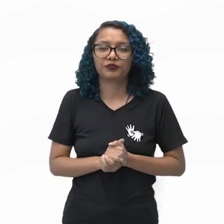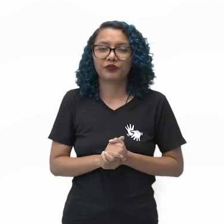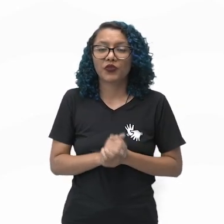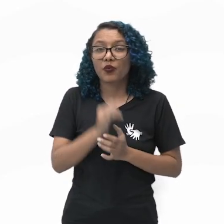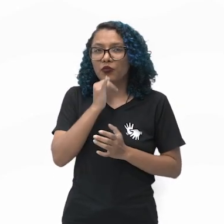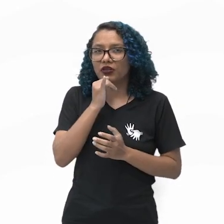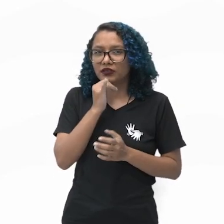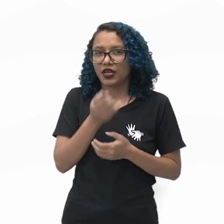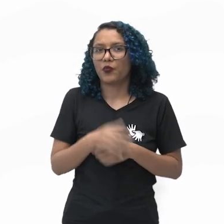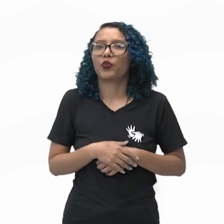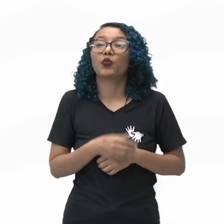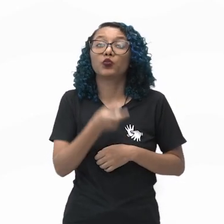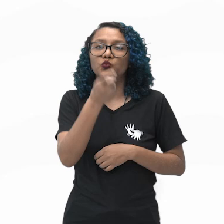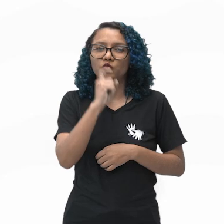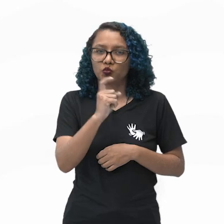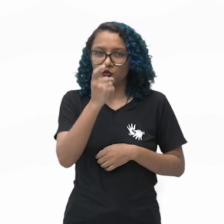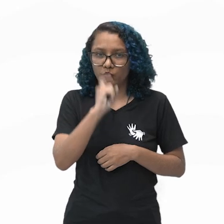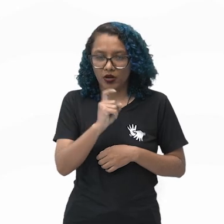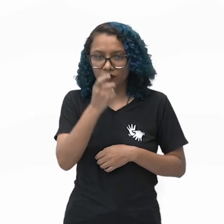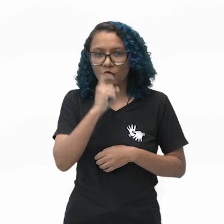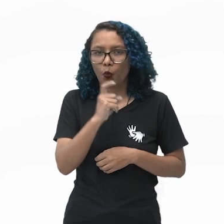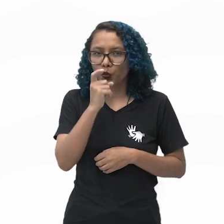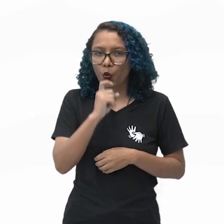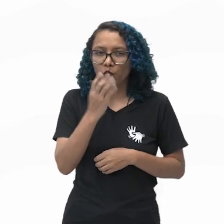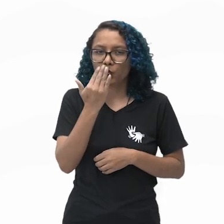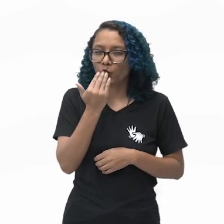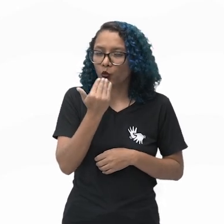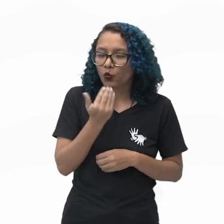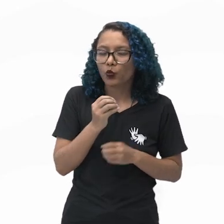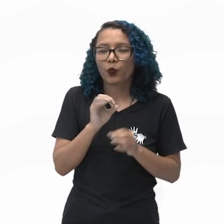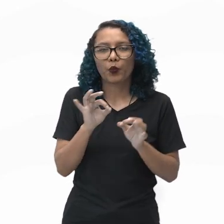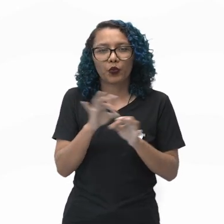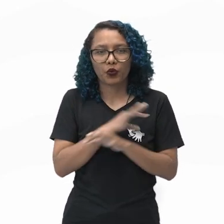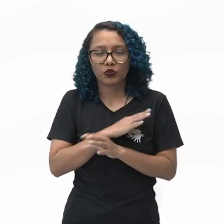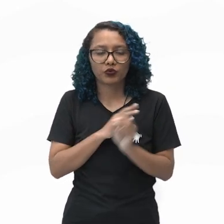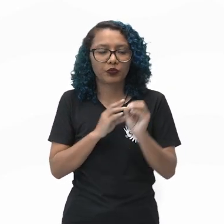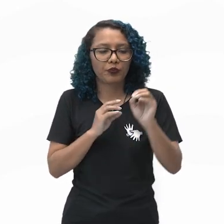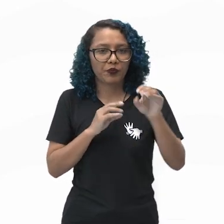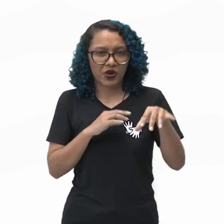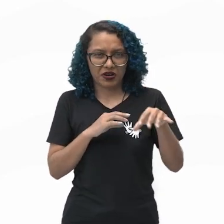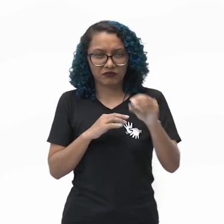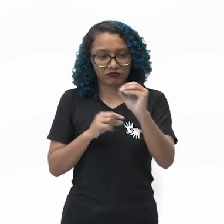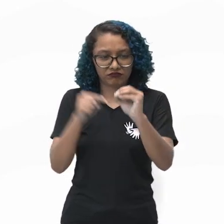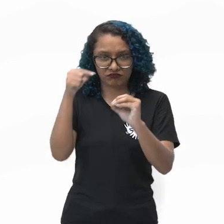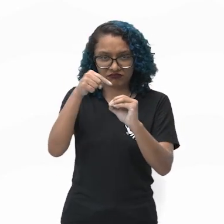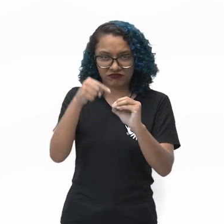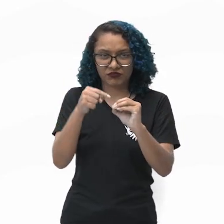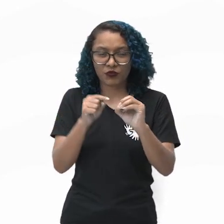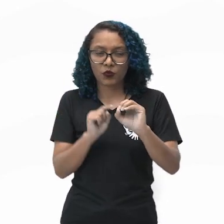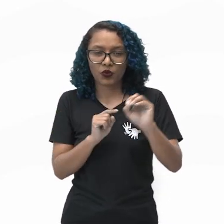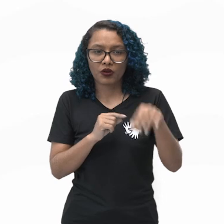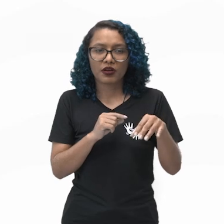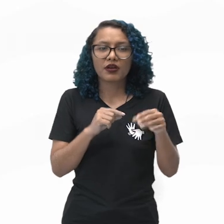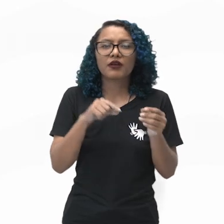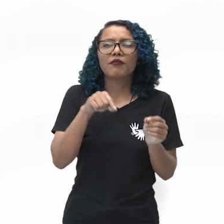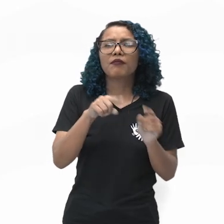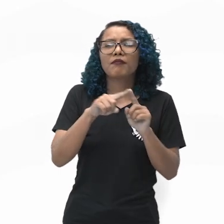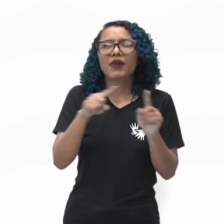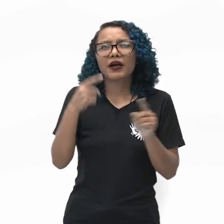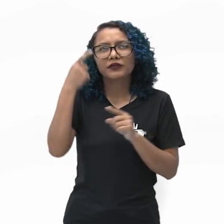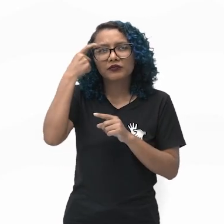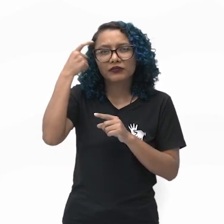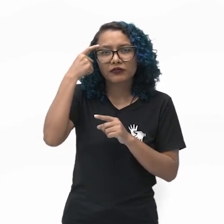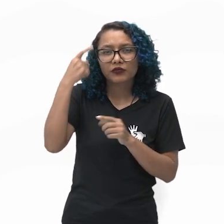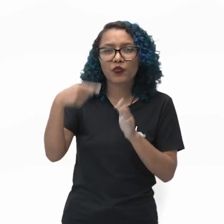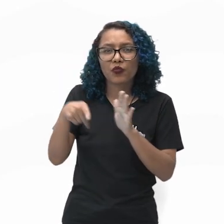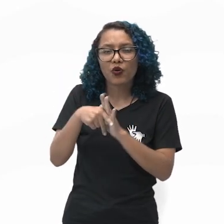você comeu Tucumã, você vai descartar. A reflexão de um químico é, o que eu posso fazer com esse